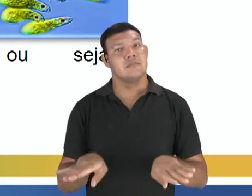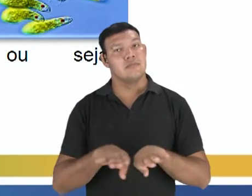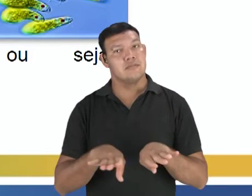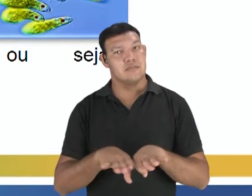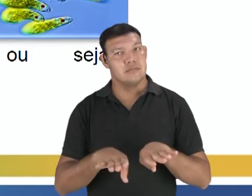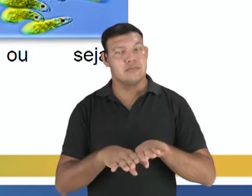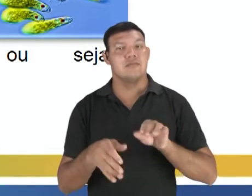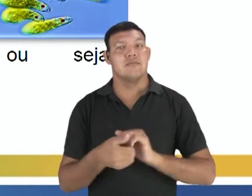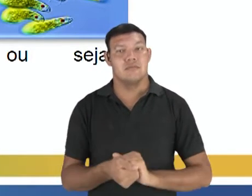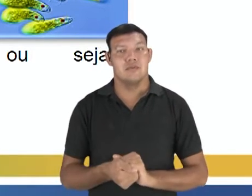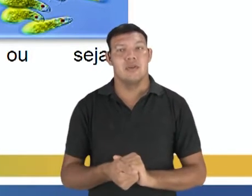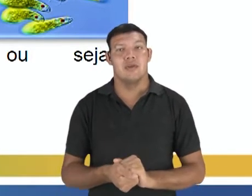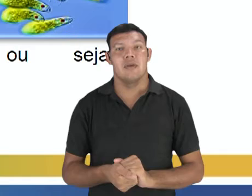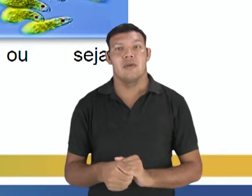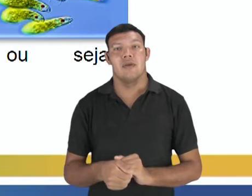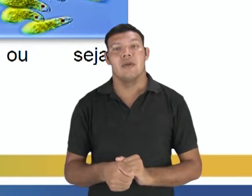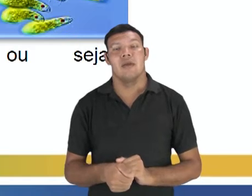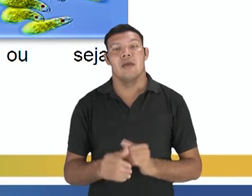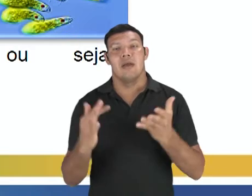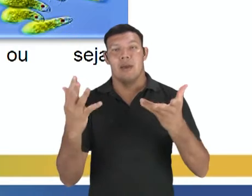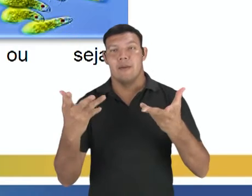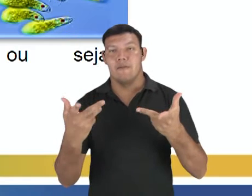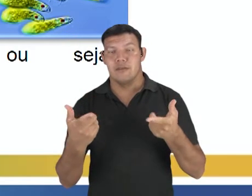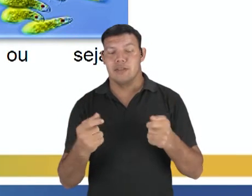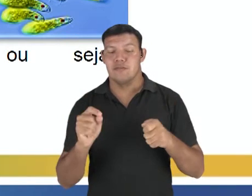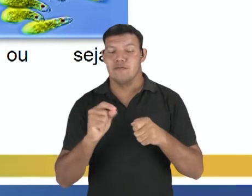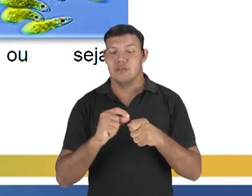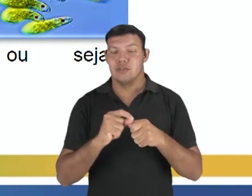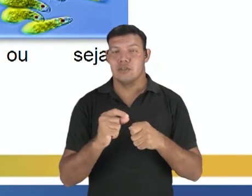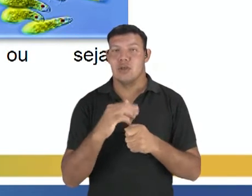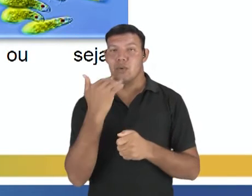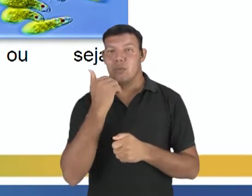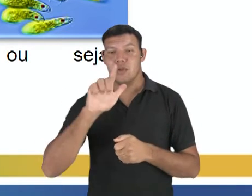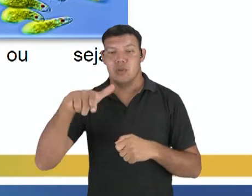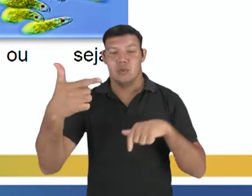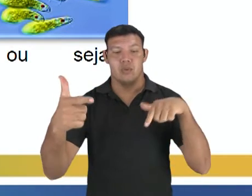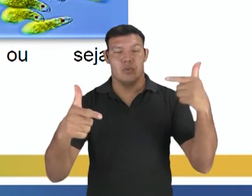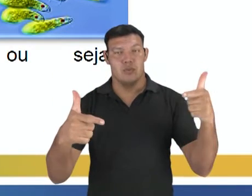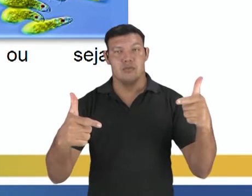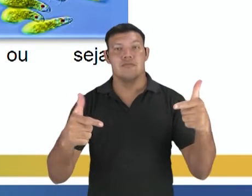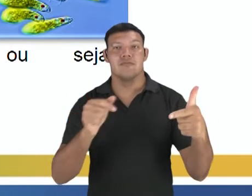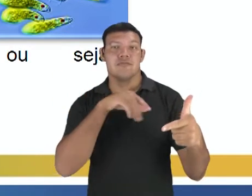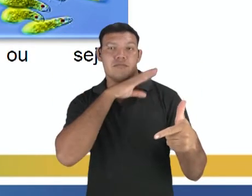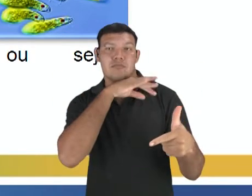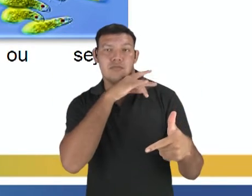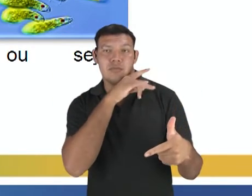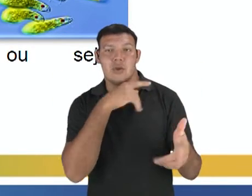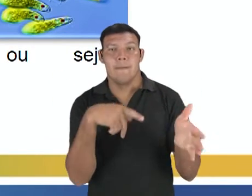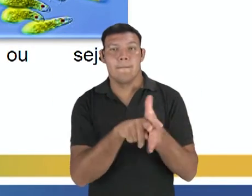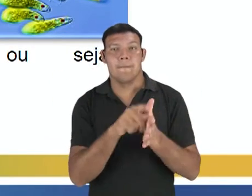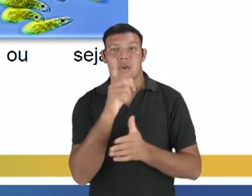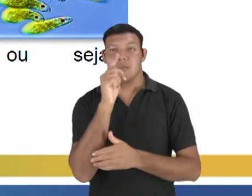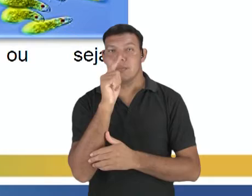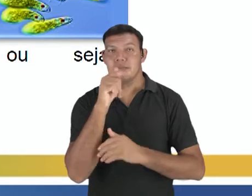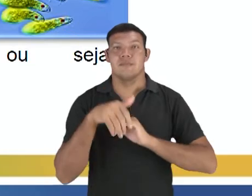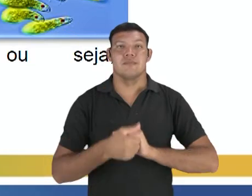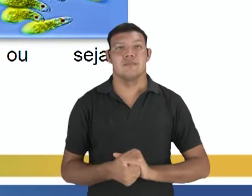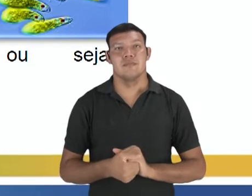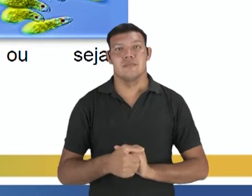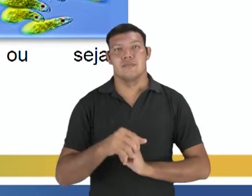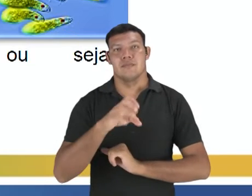podem acabar produzindo alimentos para outros organismos aquáticos. Em relação às euglenófitas, o que a gente